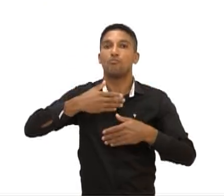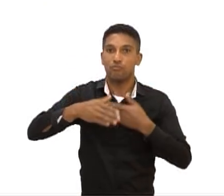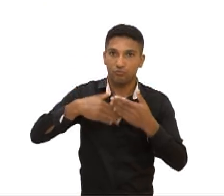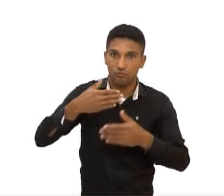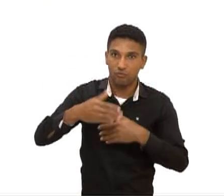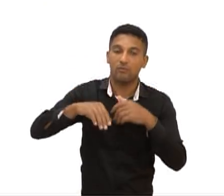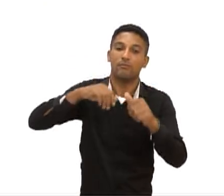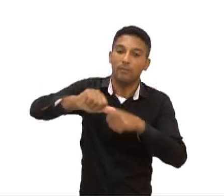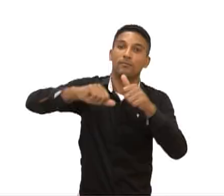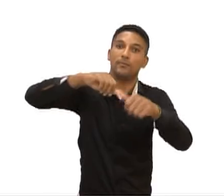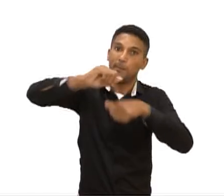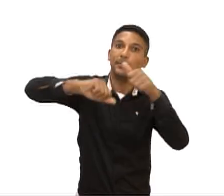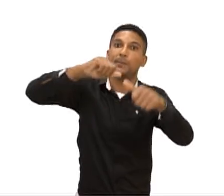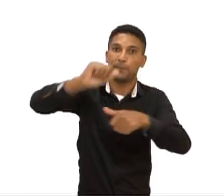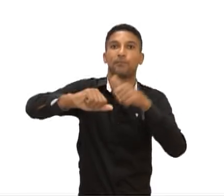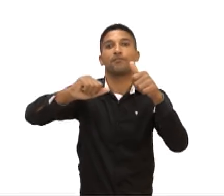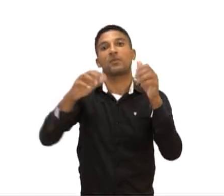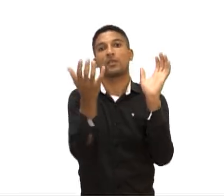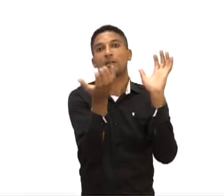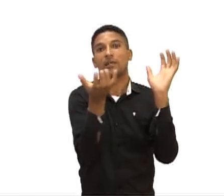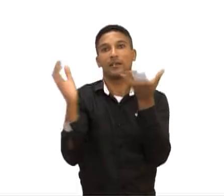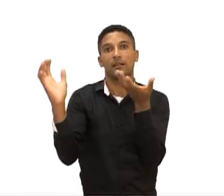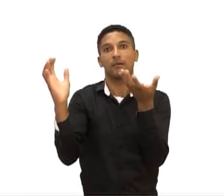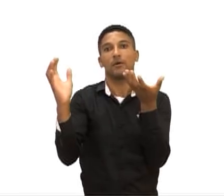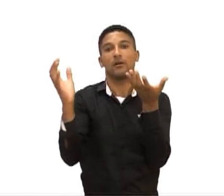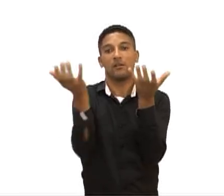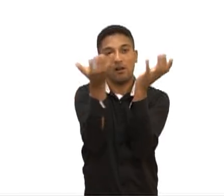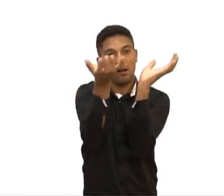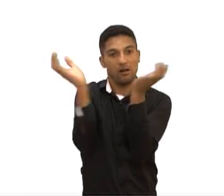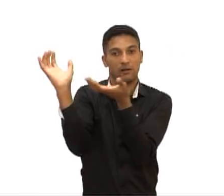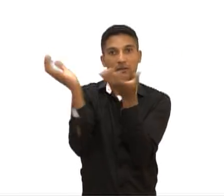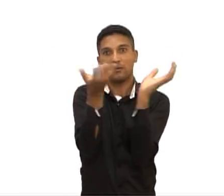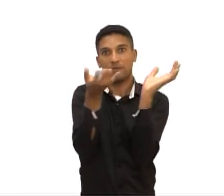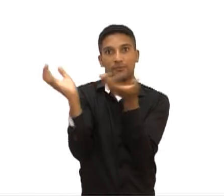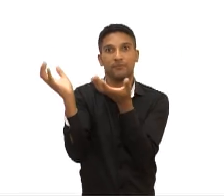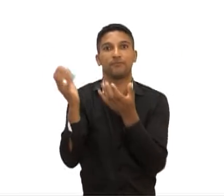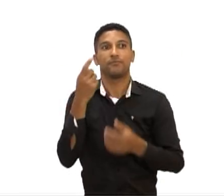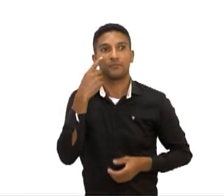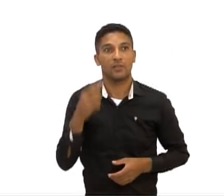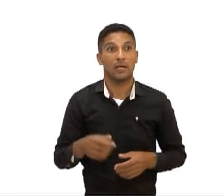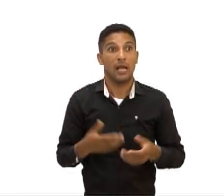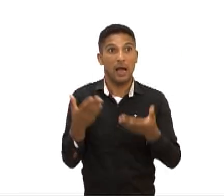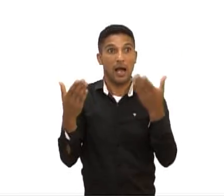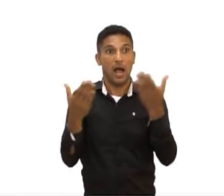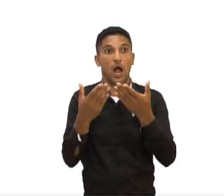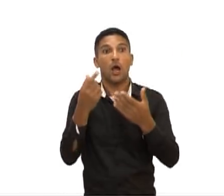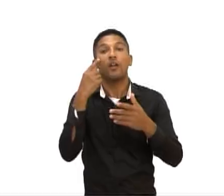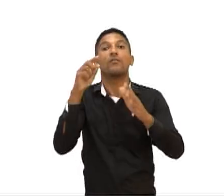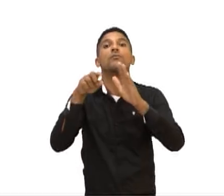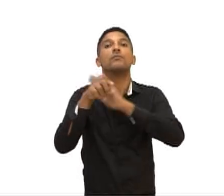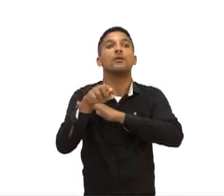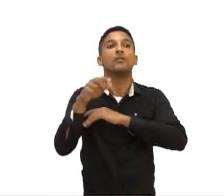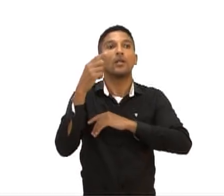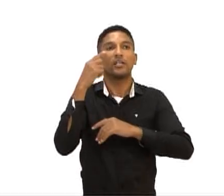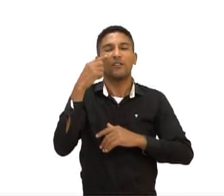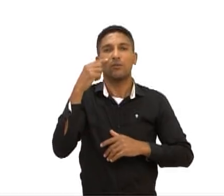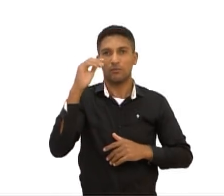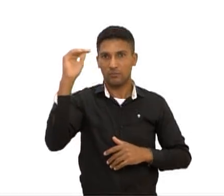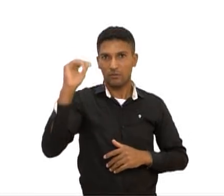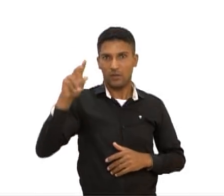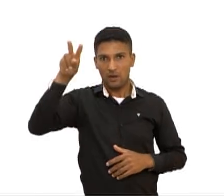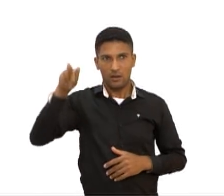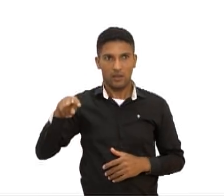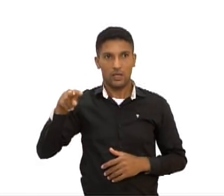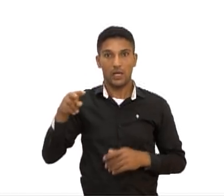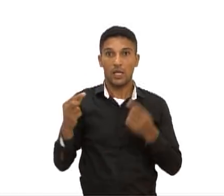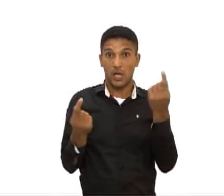me digam ali qual é a formação vegetal com maior ocorrência no norte do Brasil. Se você